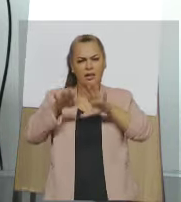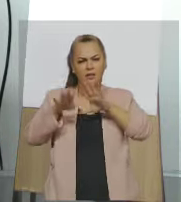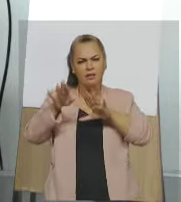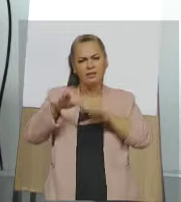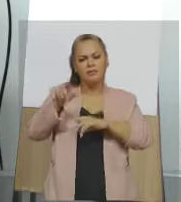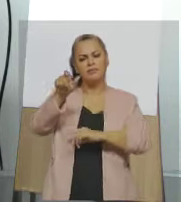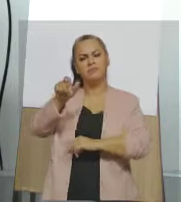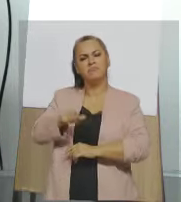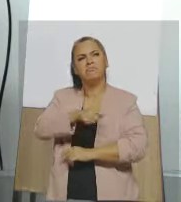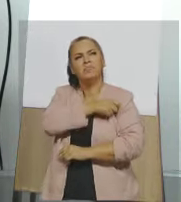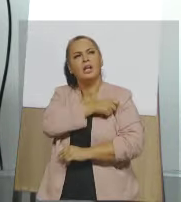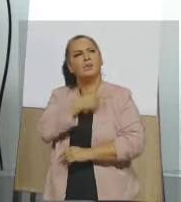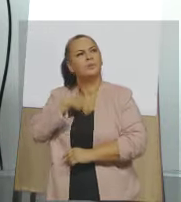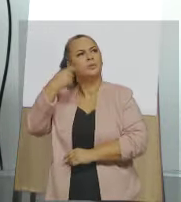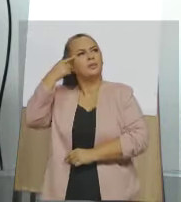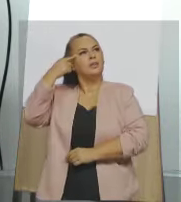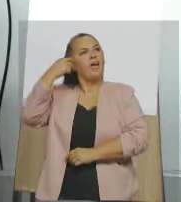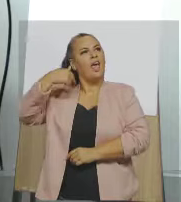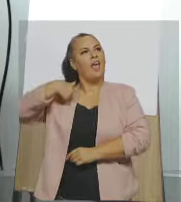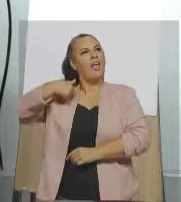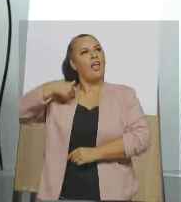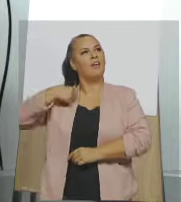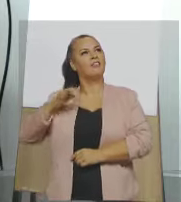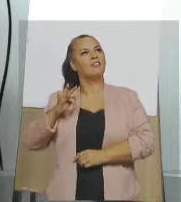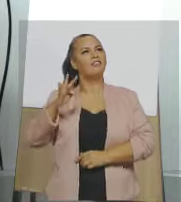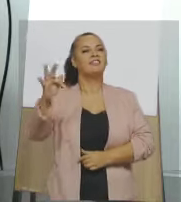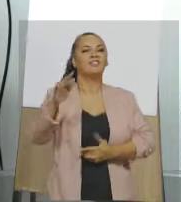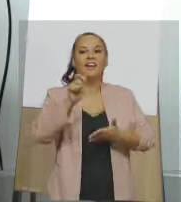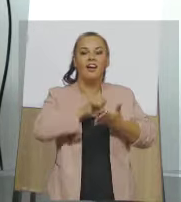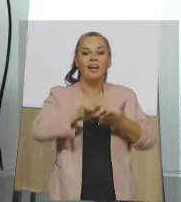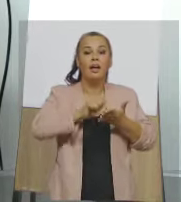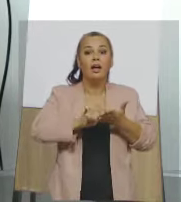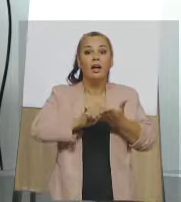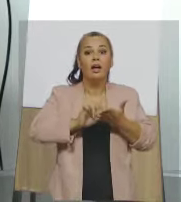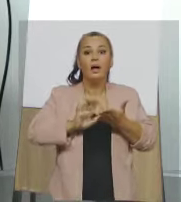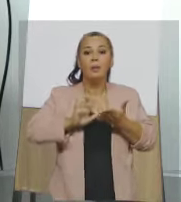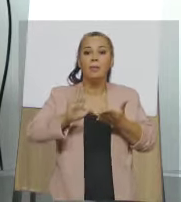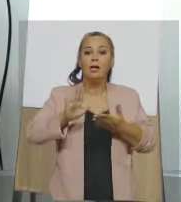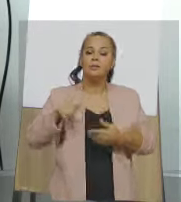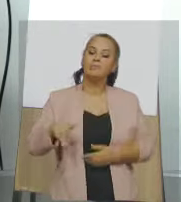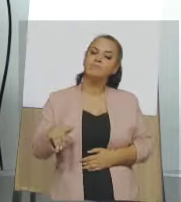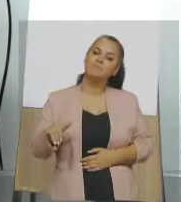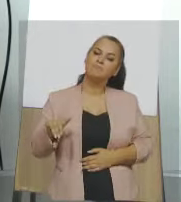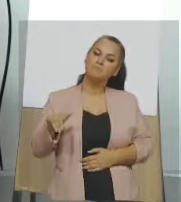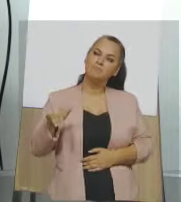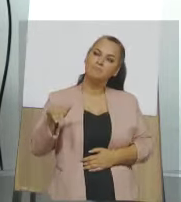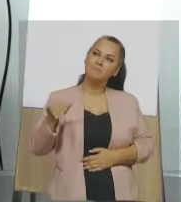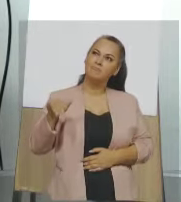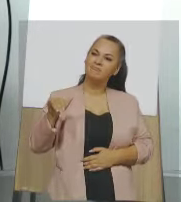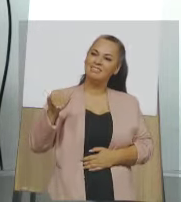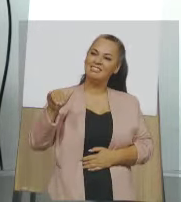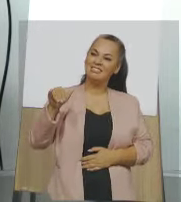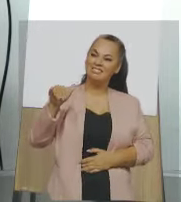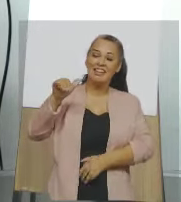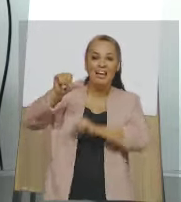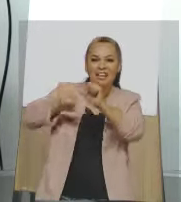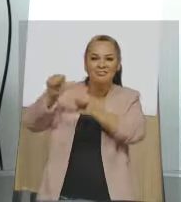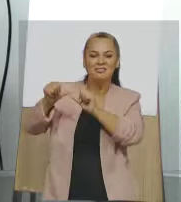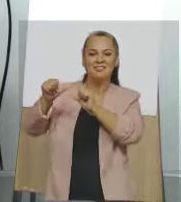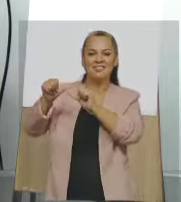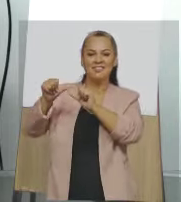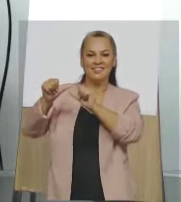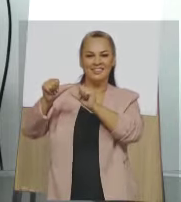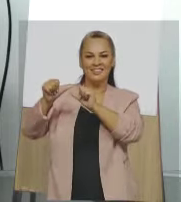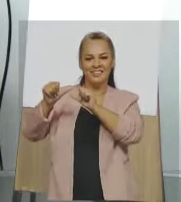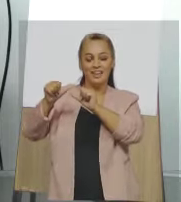ser químico. Essas coisas acontecem. E é justamente a escola que traz essas novidades, essas coisas